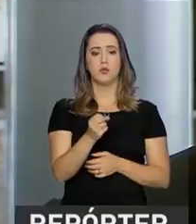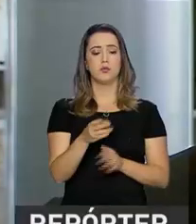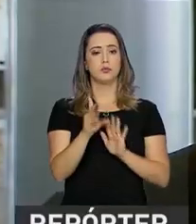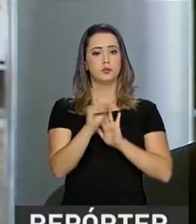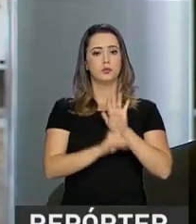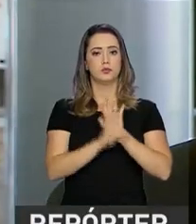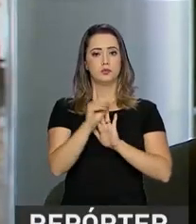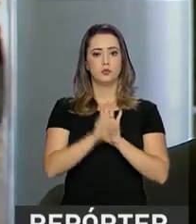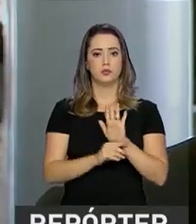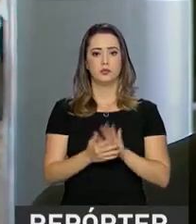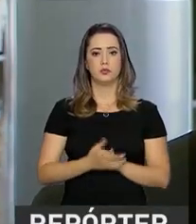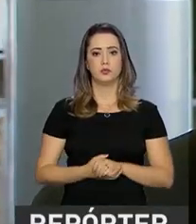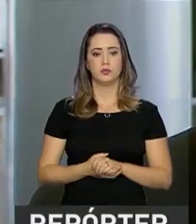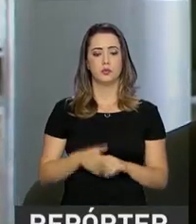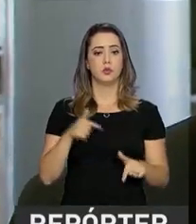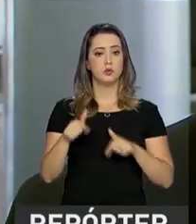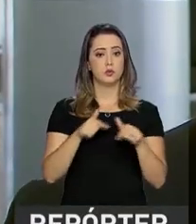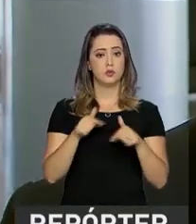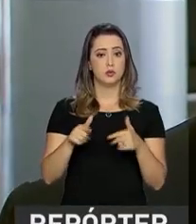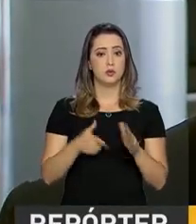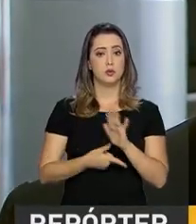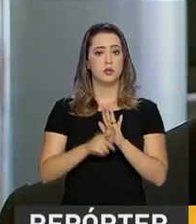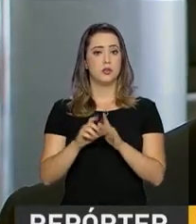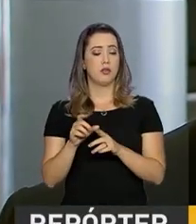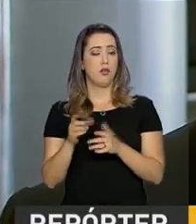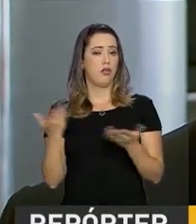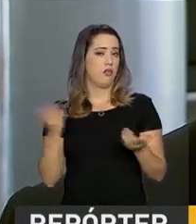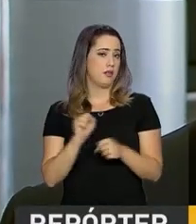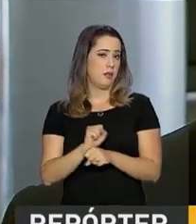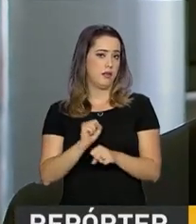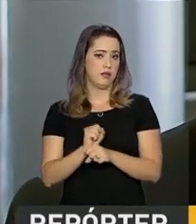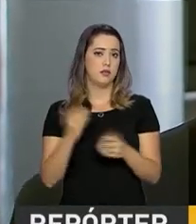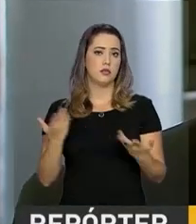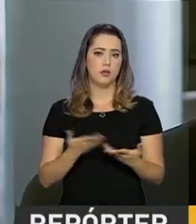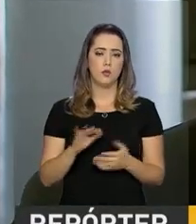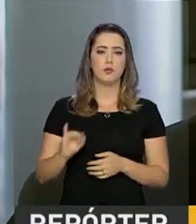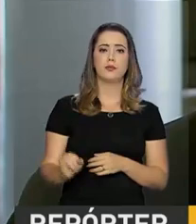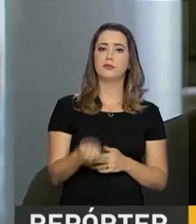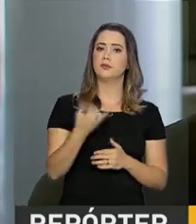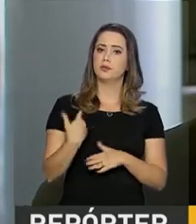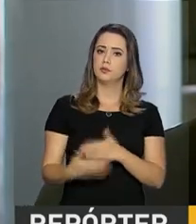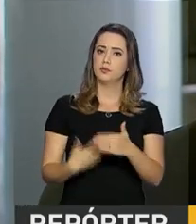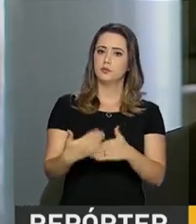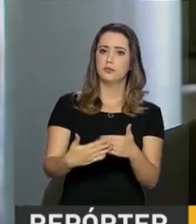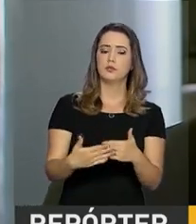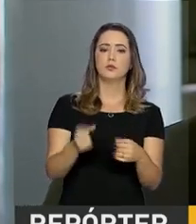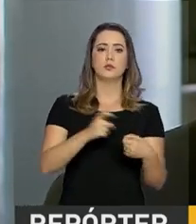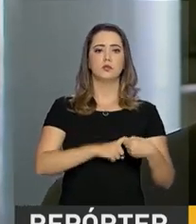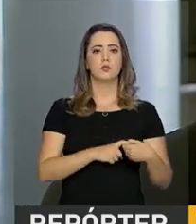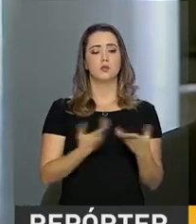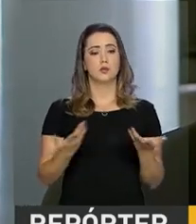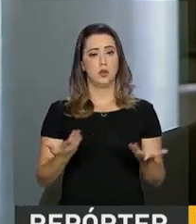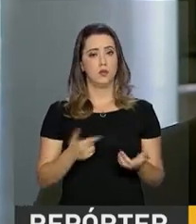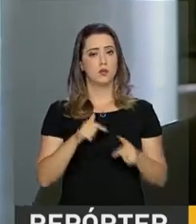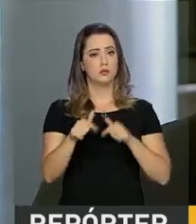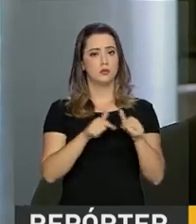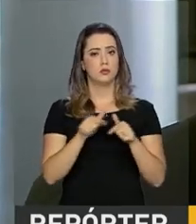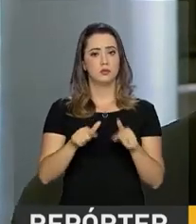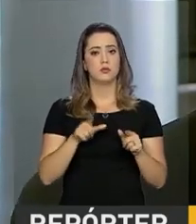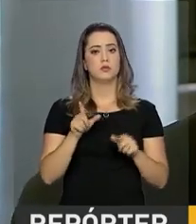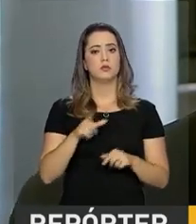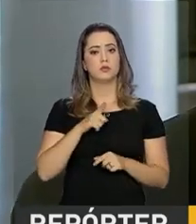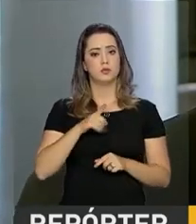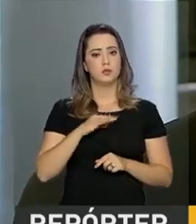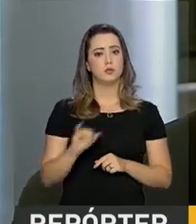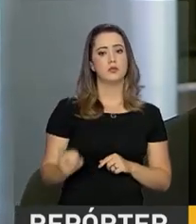atividade que era para ser desenvolvido está paralisada na medida em que ela tem oportunidade de se retomar de voltar ao mercado ela tem oportunidade